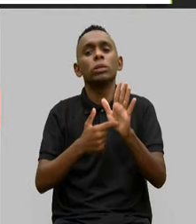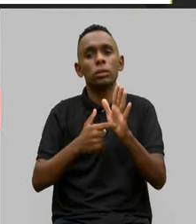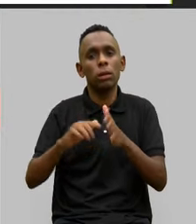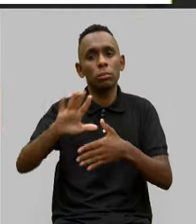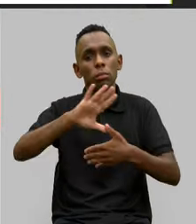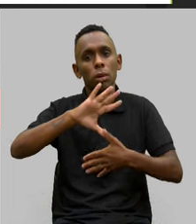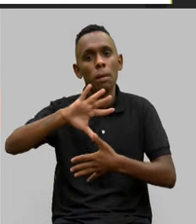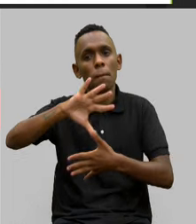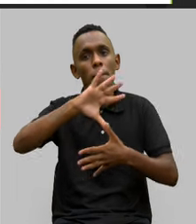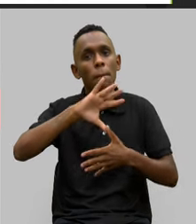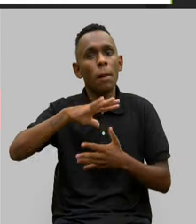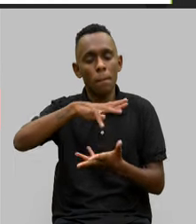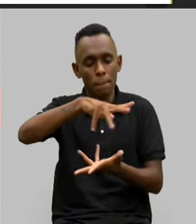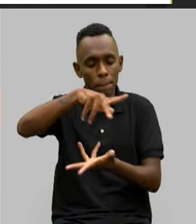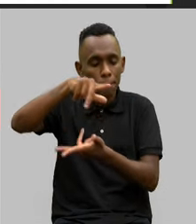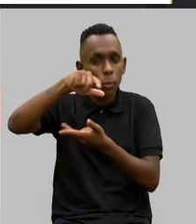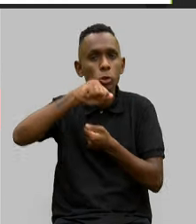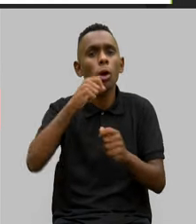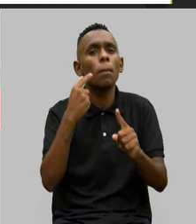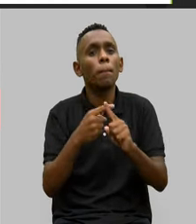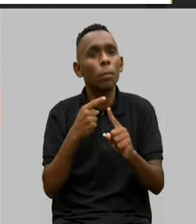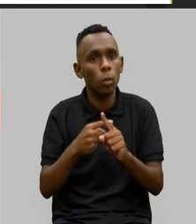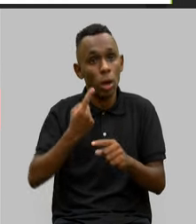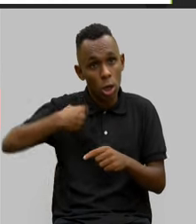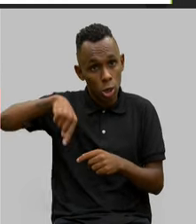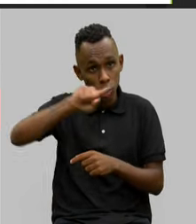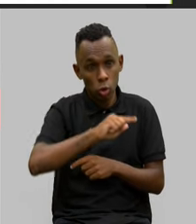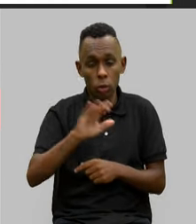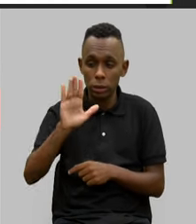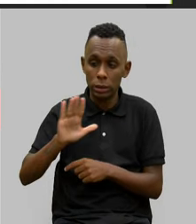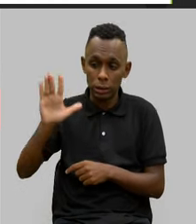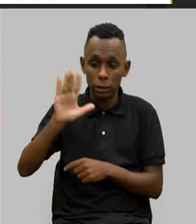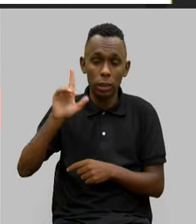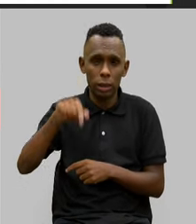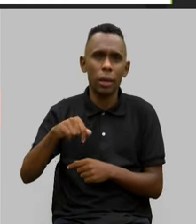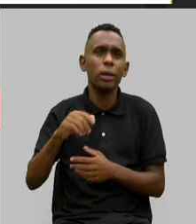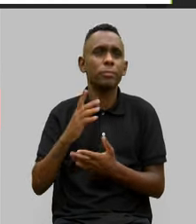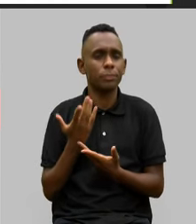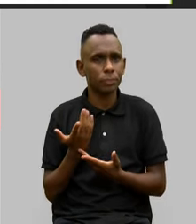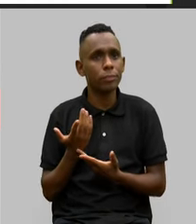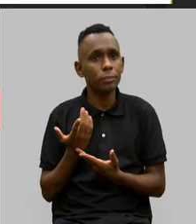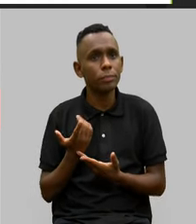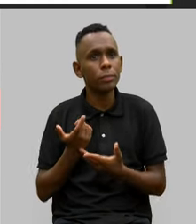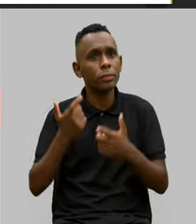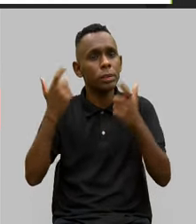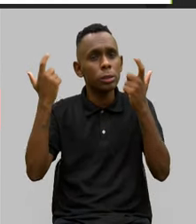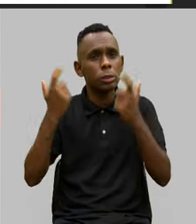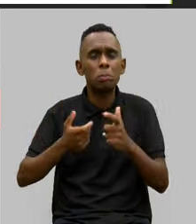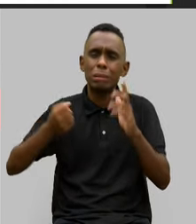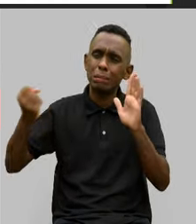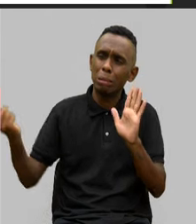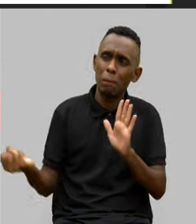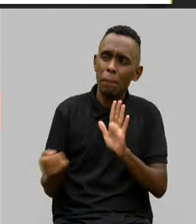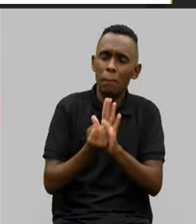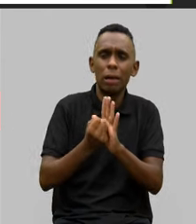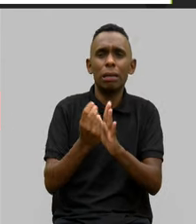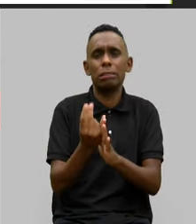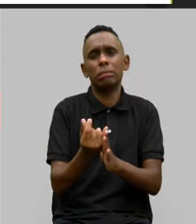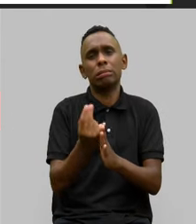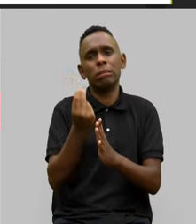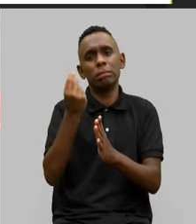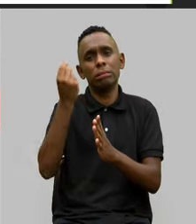mundial que eu quero dizer para vocês é que a nossa cannabis é uma Senhora onde o registro mais